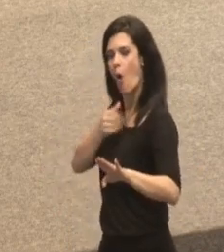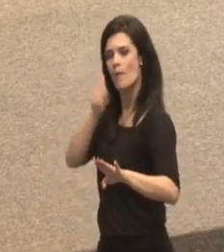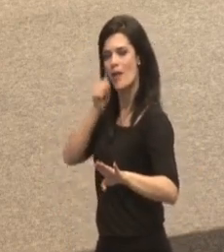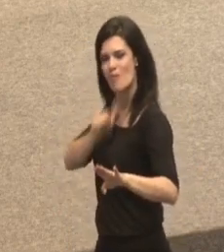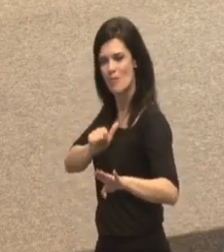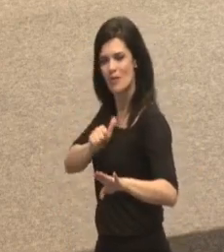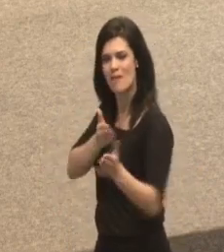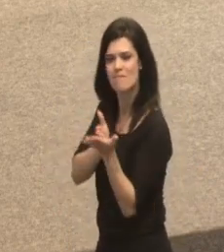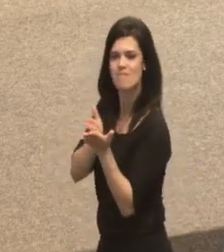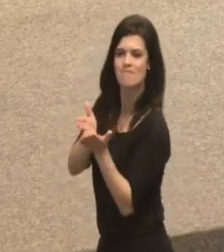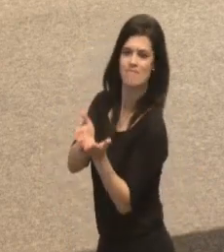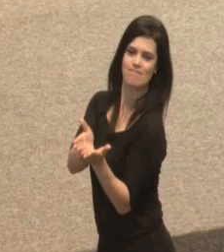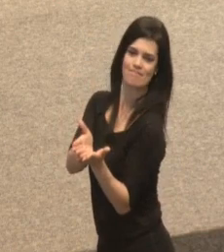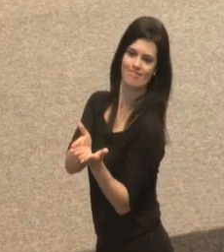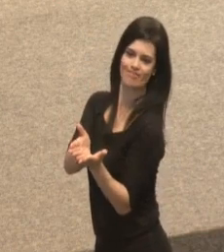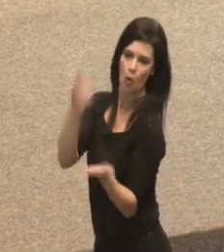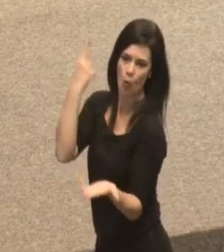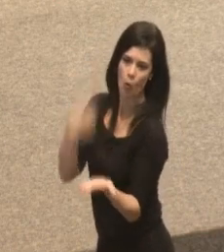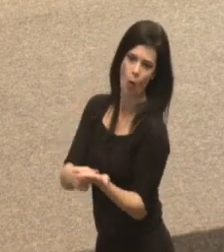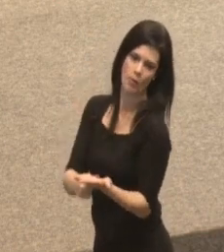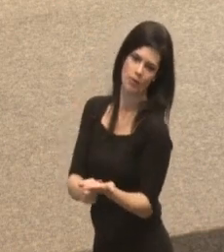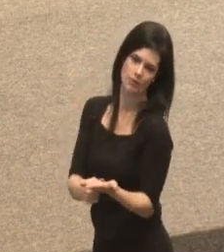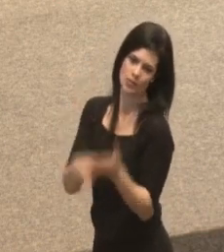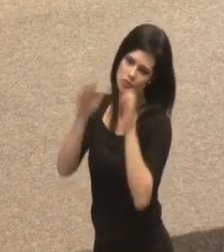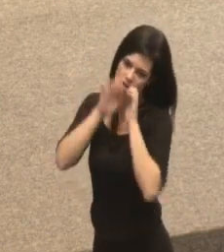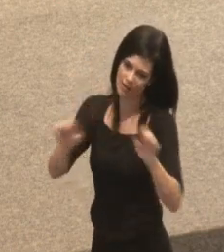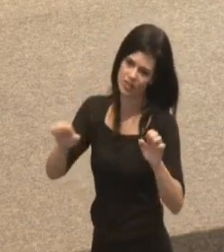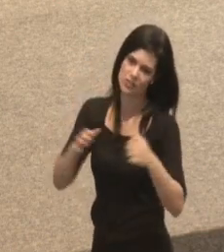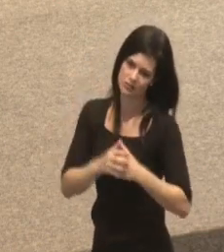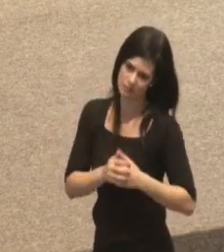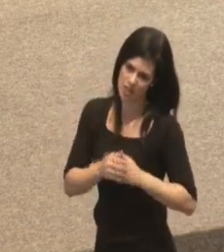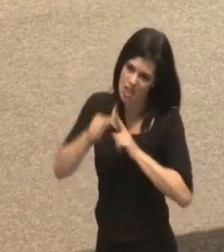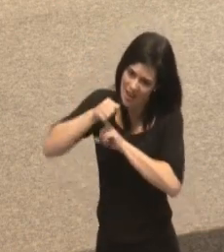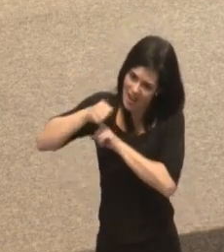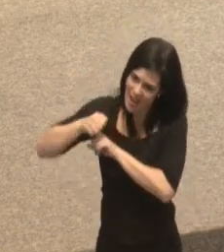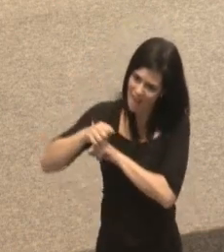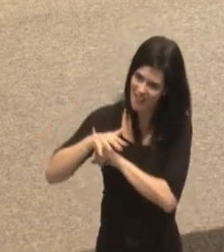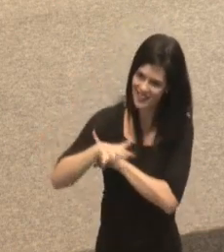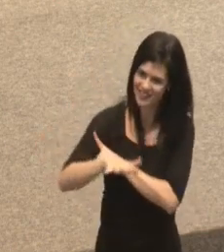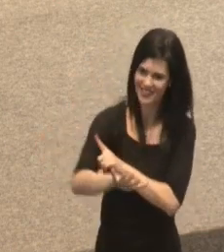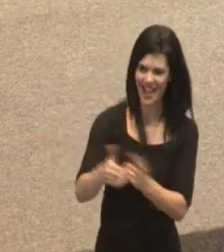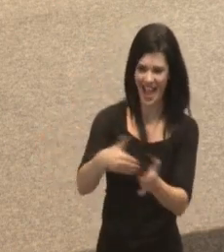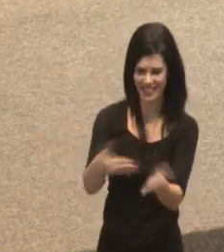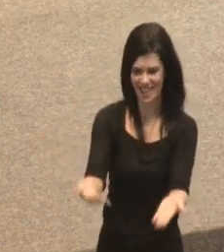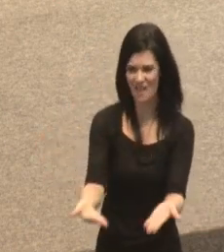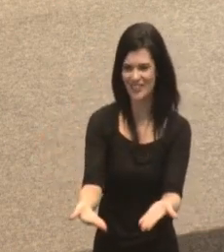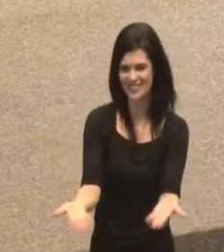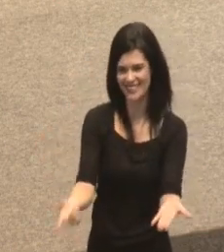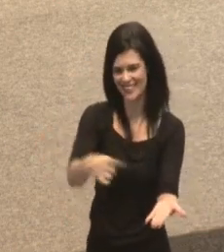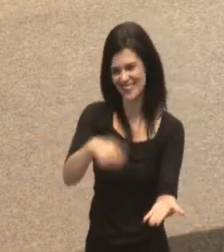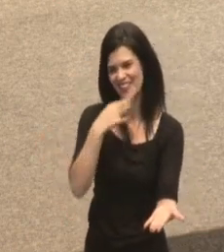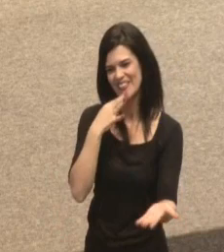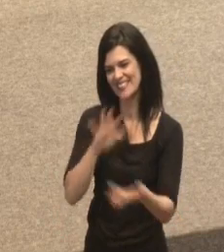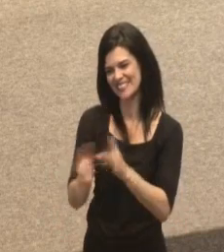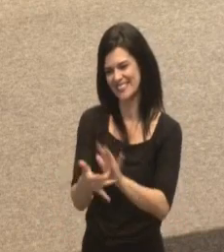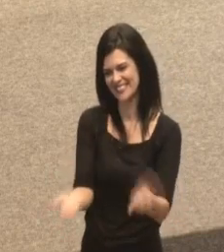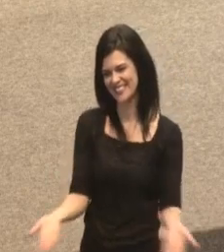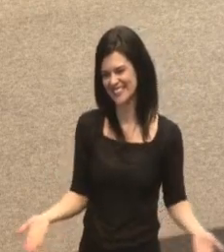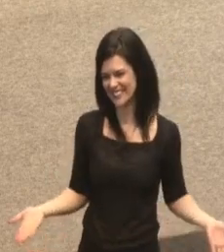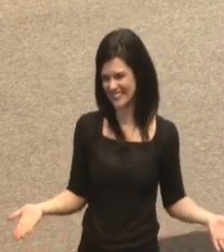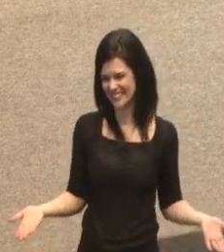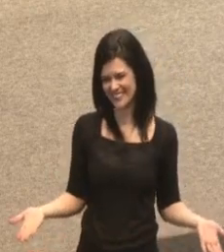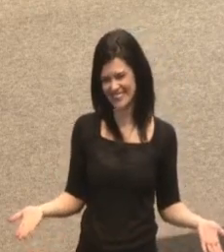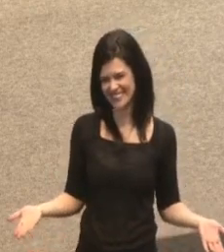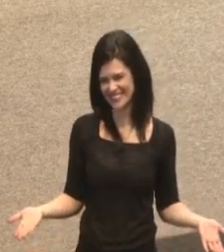fiéis à missão de compartilhar, de multiplicar o amor de Deus. E isso é feito